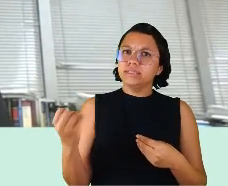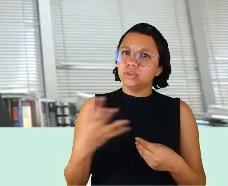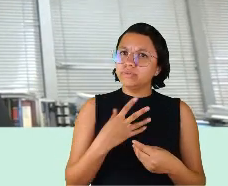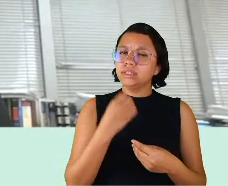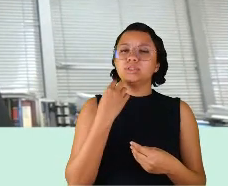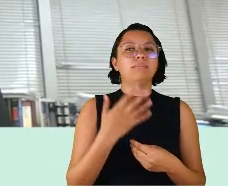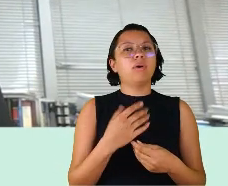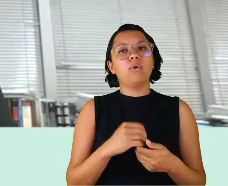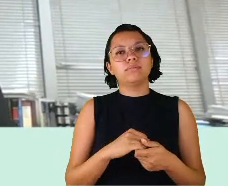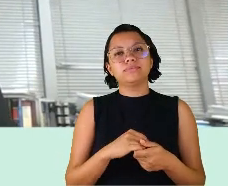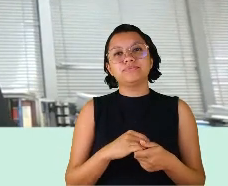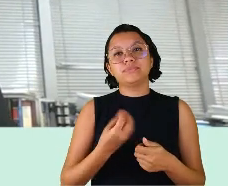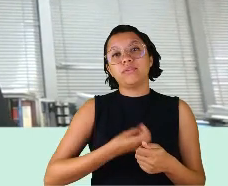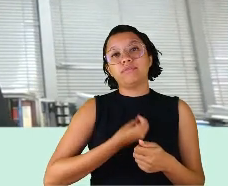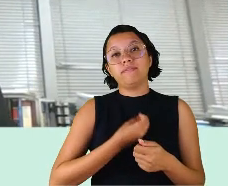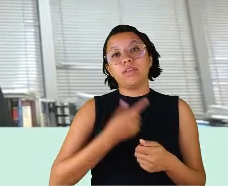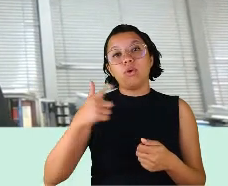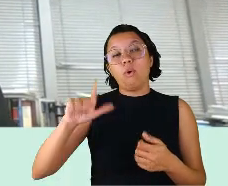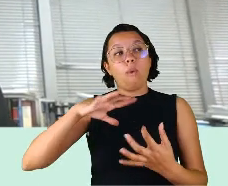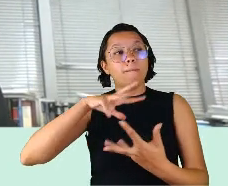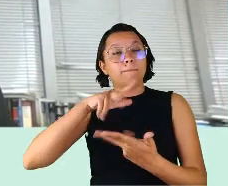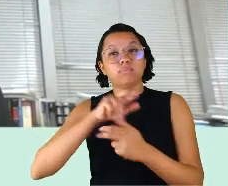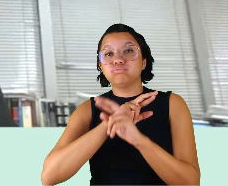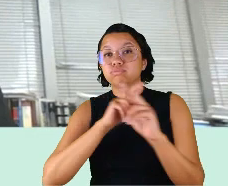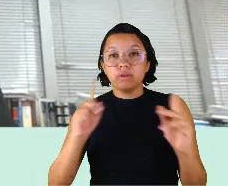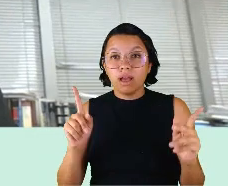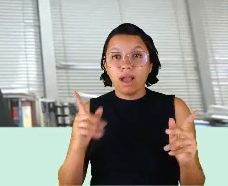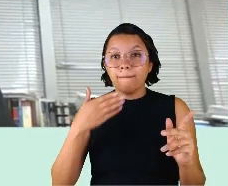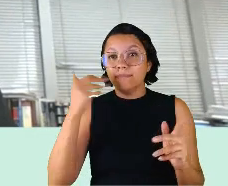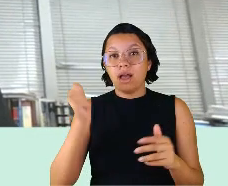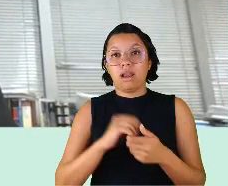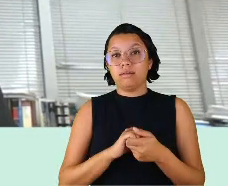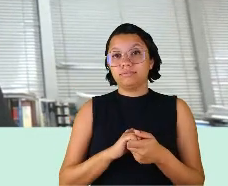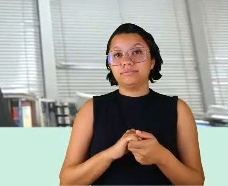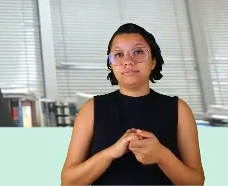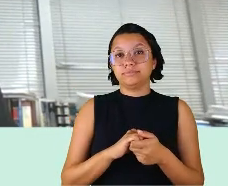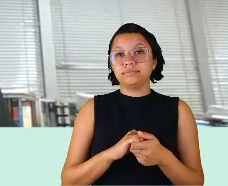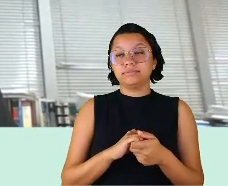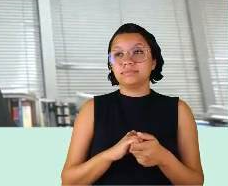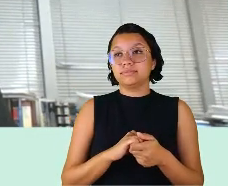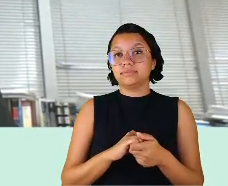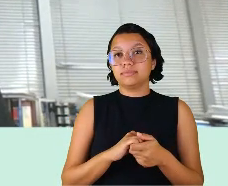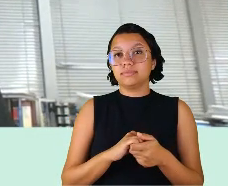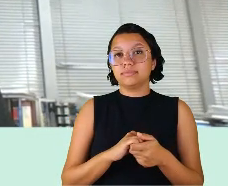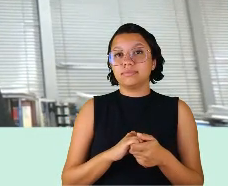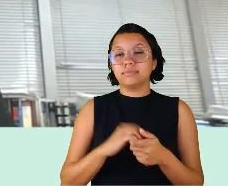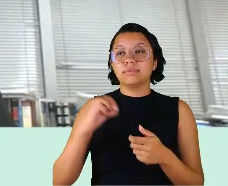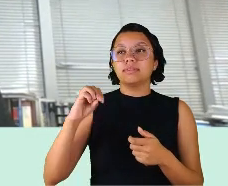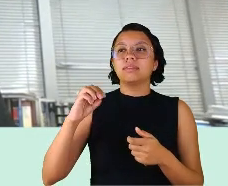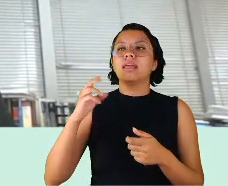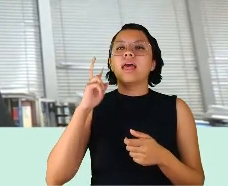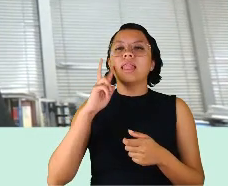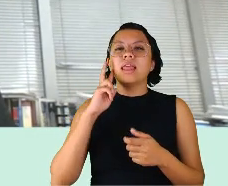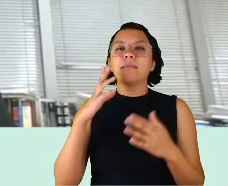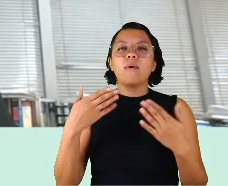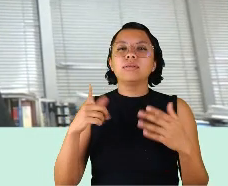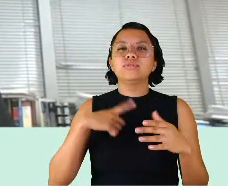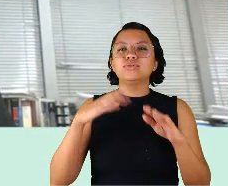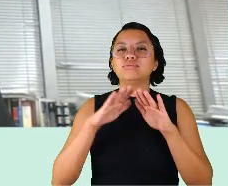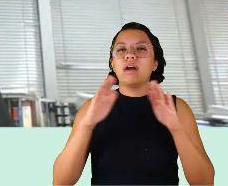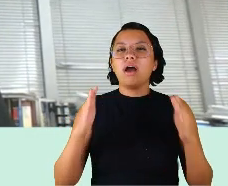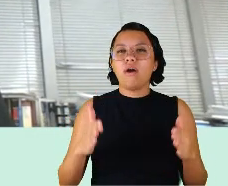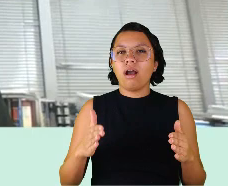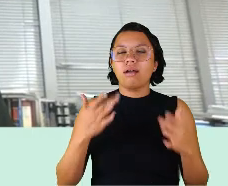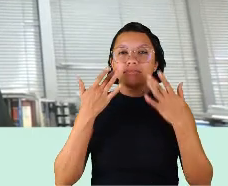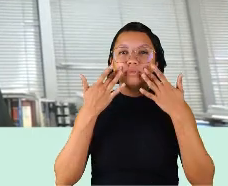é bom viver num outro mundo, né, diferente, né, melhor. Não, e, Marisa, você lembra quando você tinha o balcão tradicional